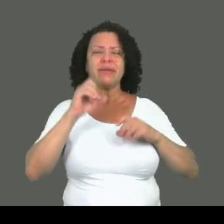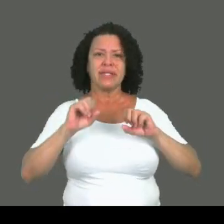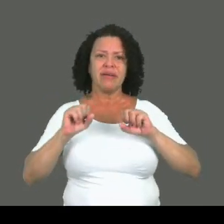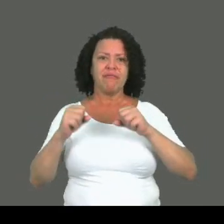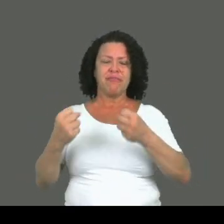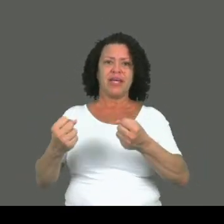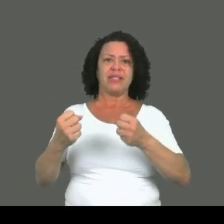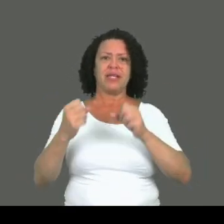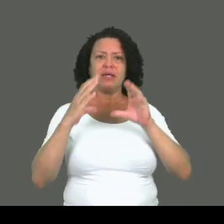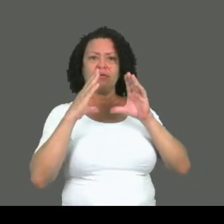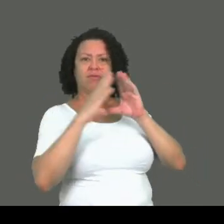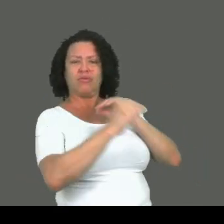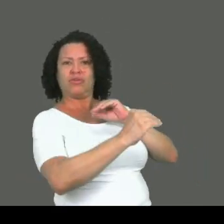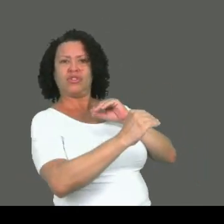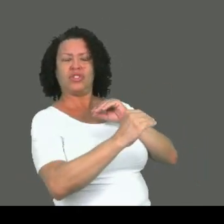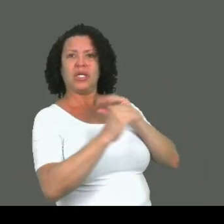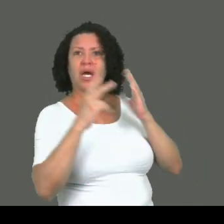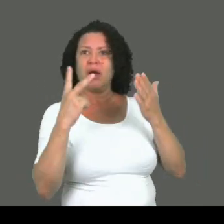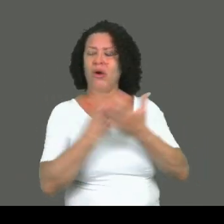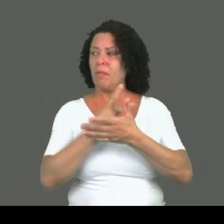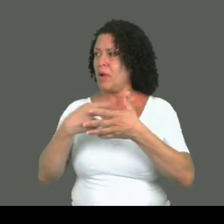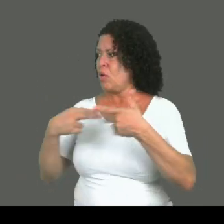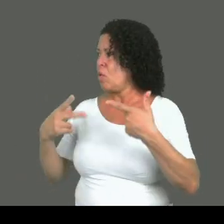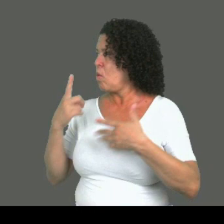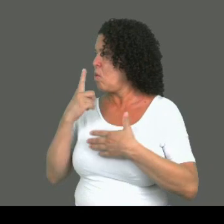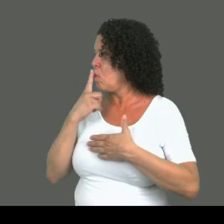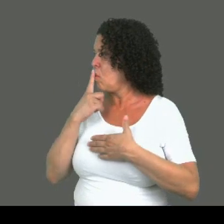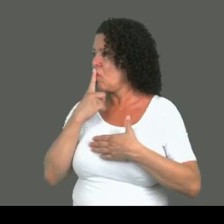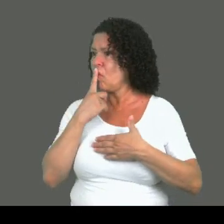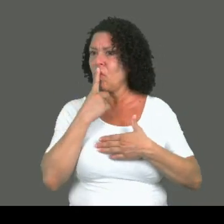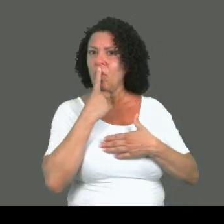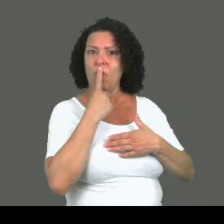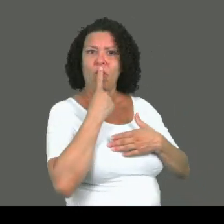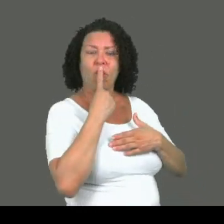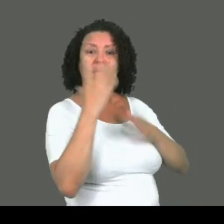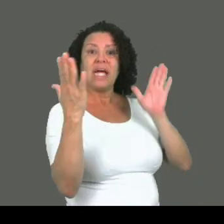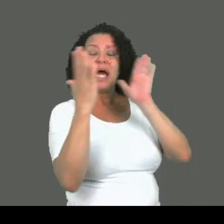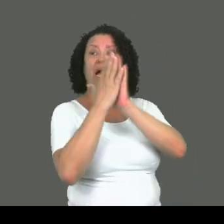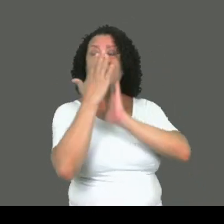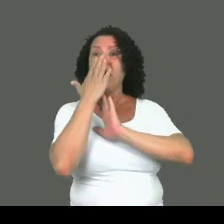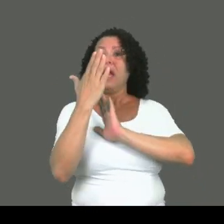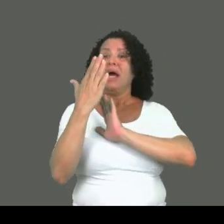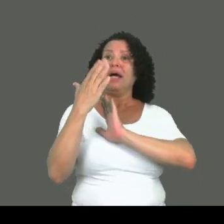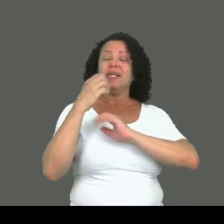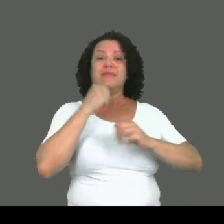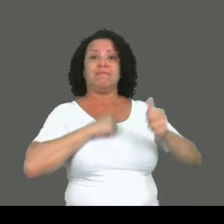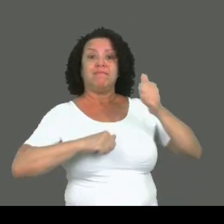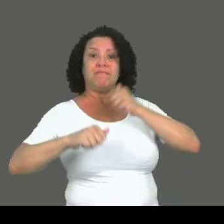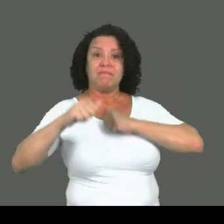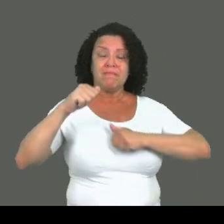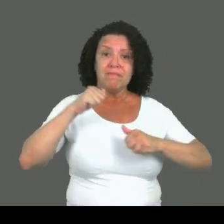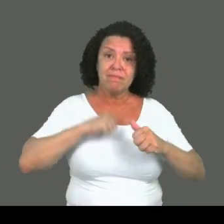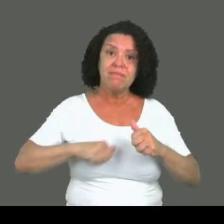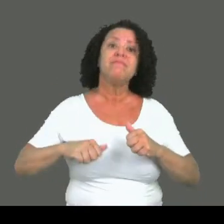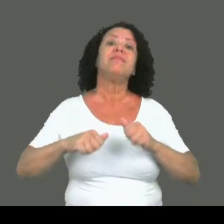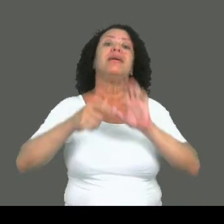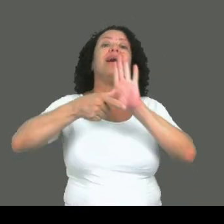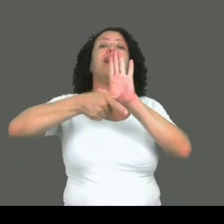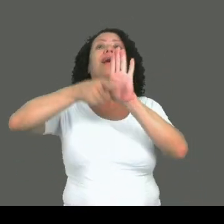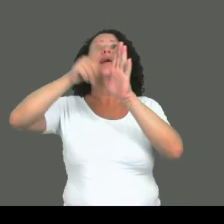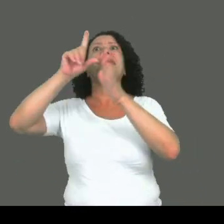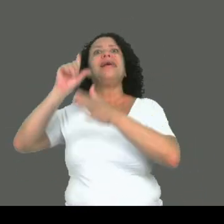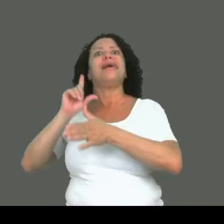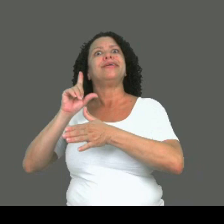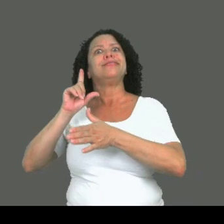para fugir de uma situação que está de frente para nós, né? A ansiedade antecipa